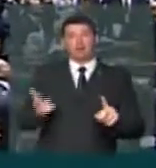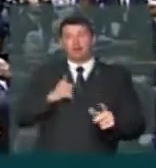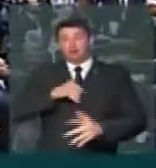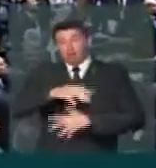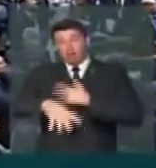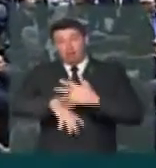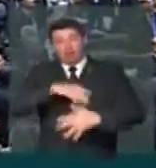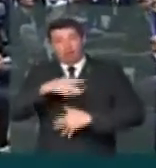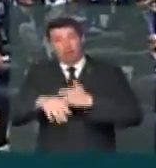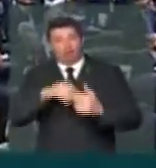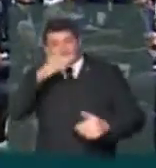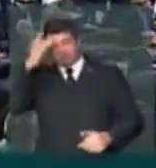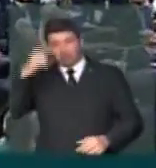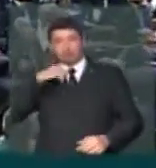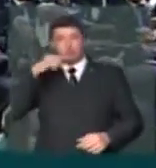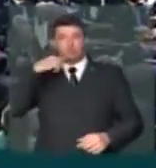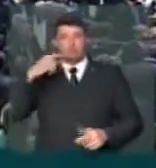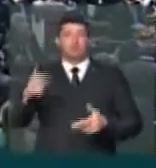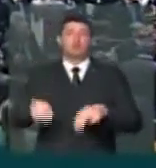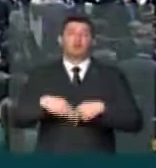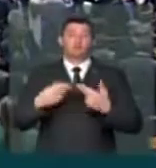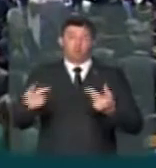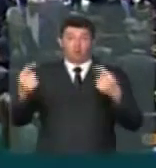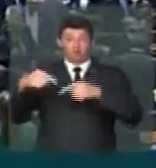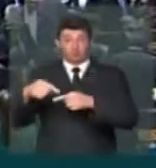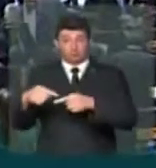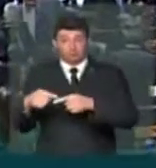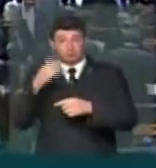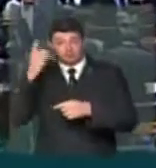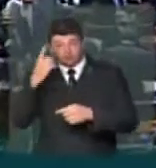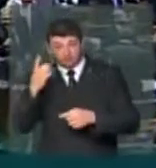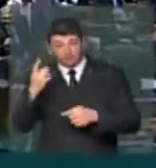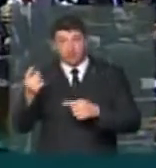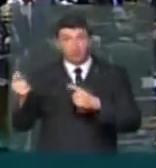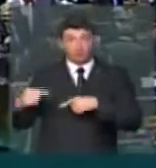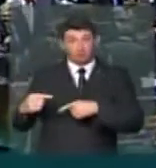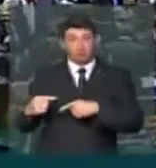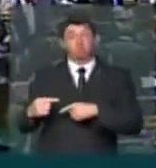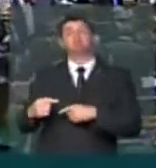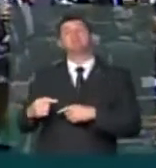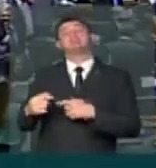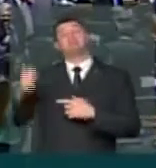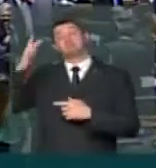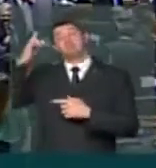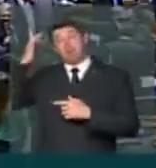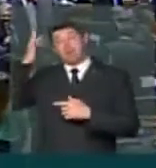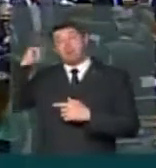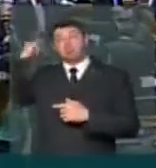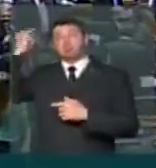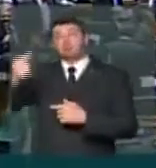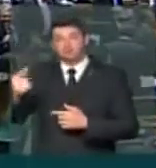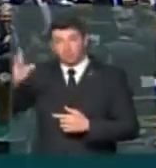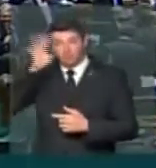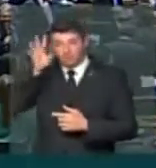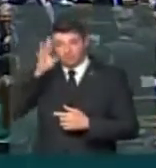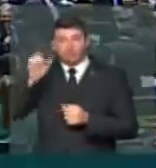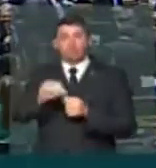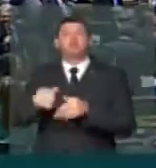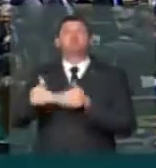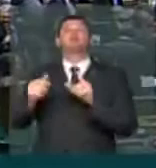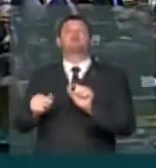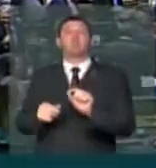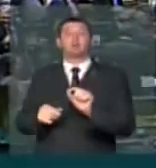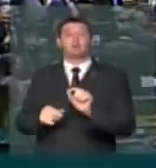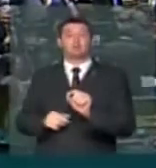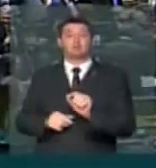muito tumulto, houve um questionamento por parte da oposição, de parlamentares oposicionistas, que no dia seguinte, já na quarta-feira, fez com que